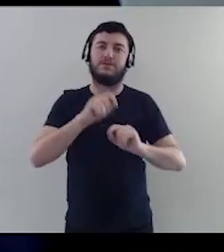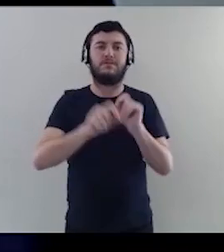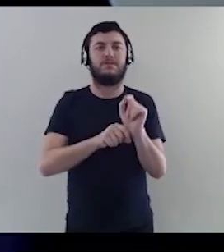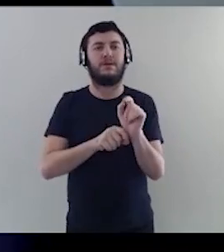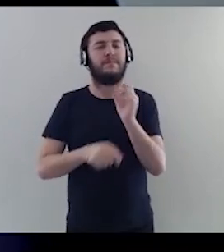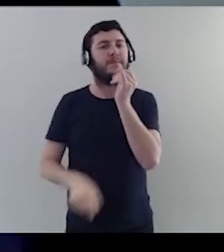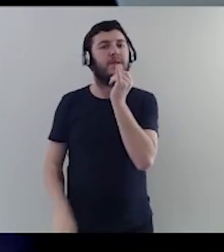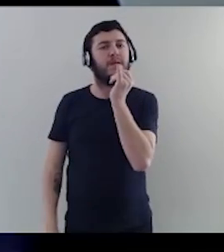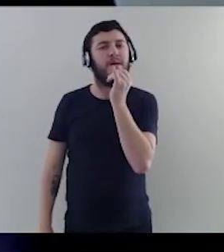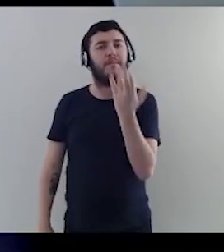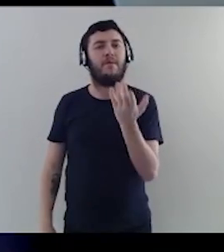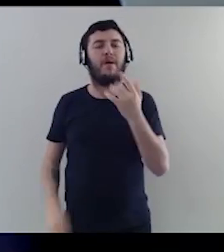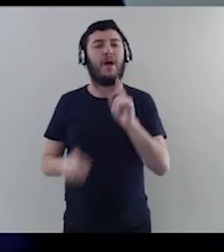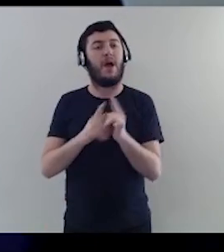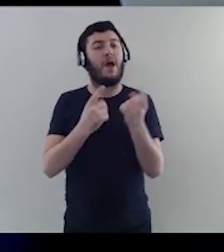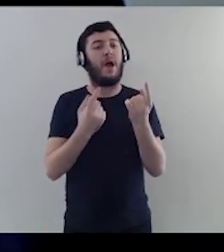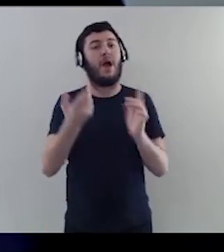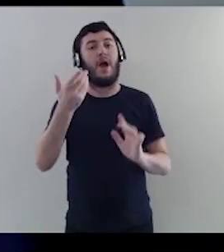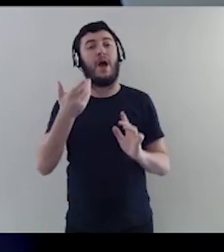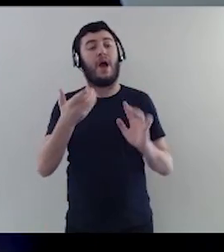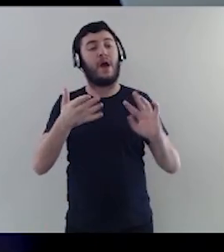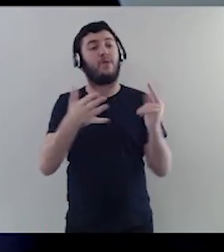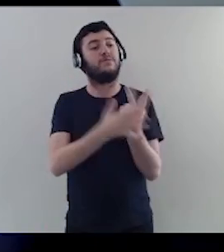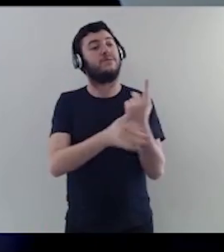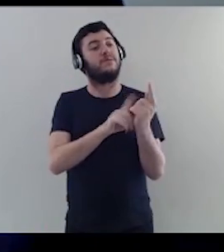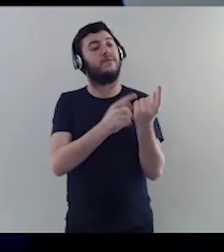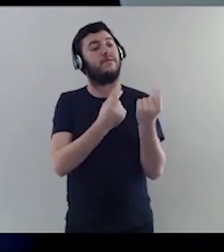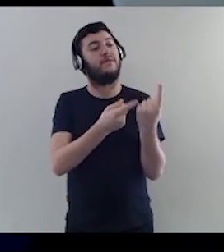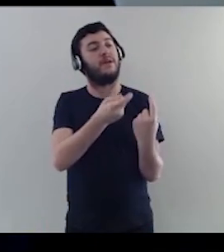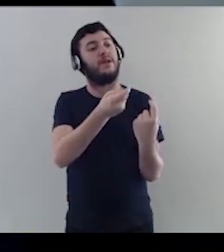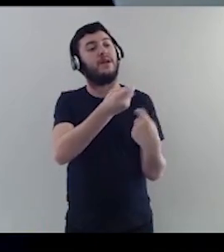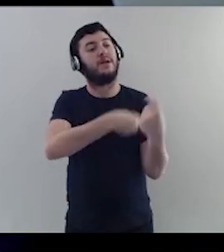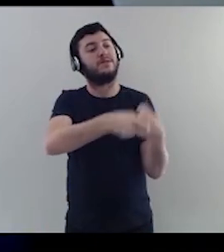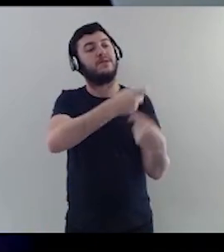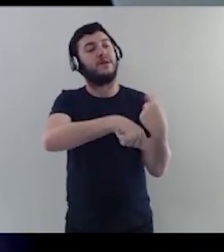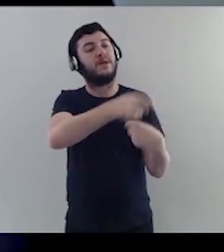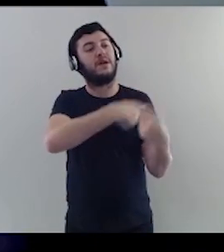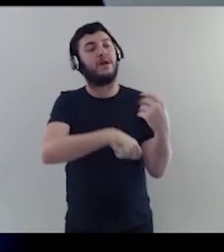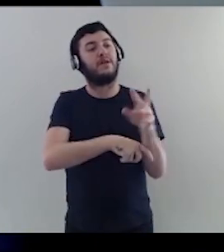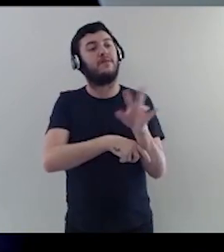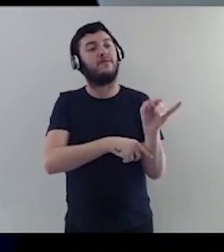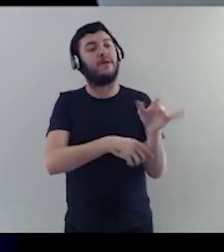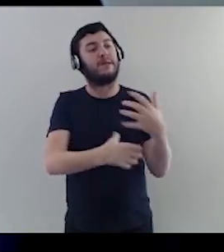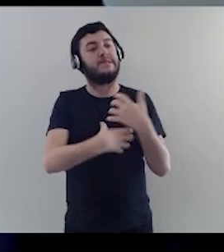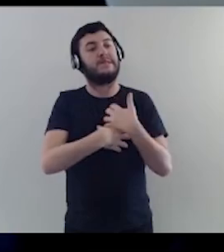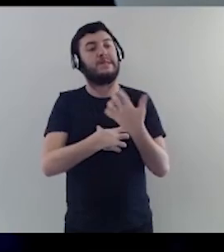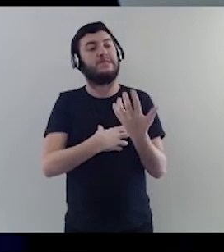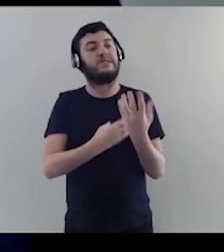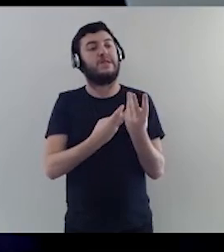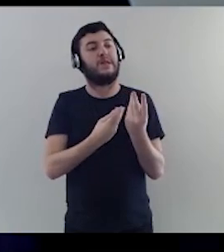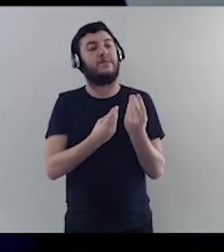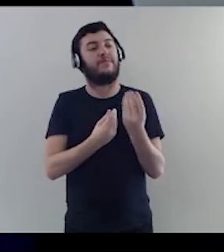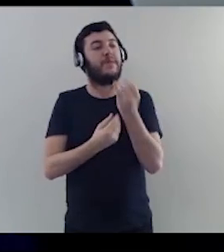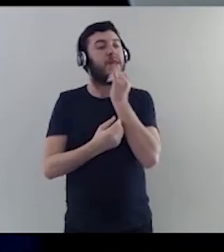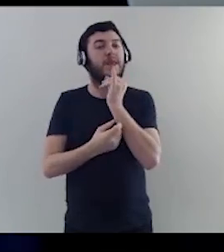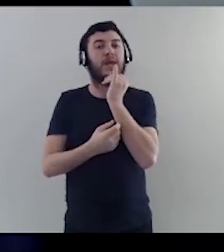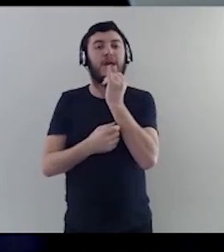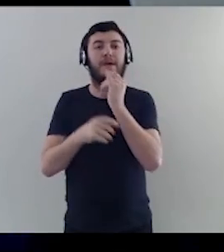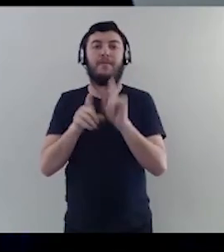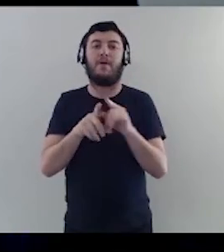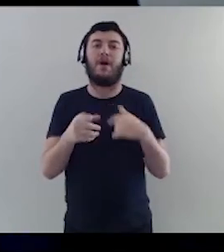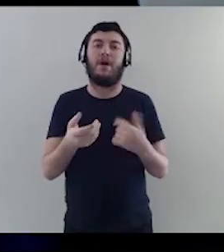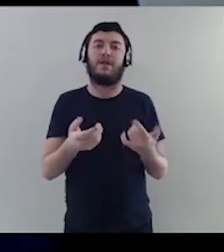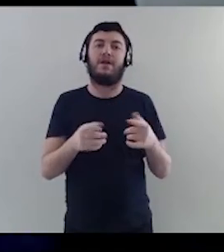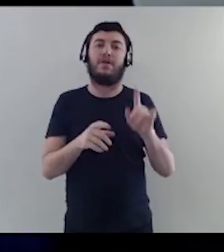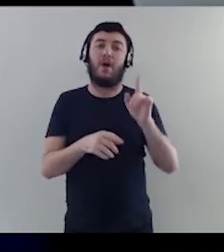económica ou financeira atualmente existente, por exemplo, no Brasil, faria sentido que razões de ordem económica ou